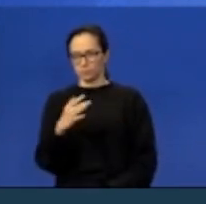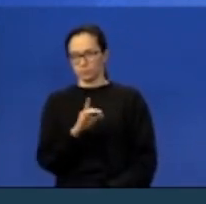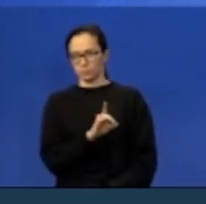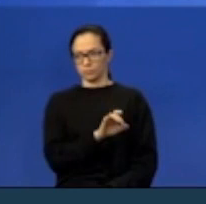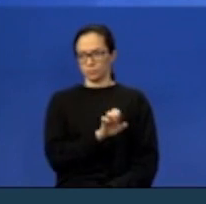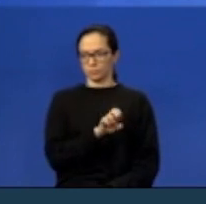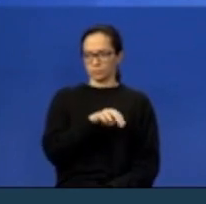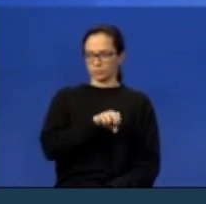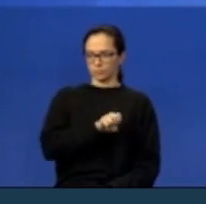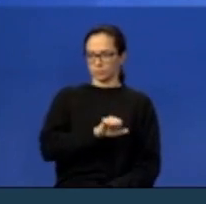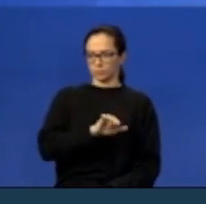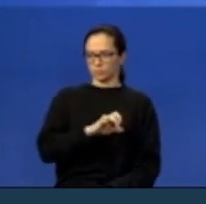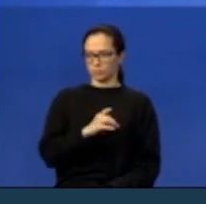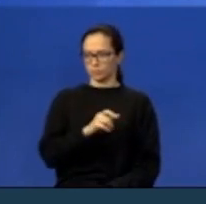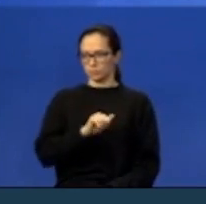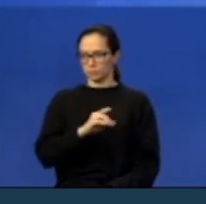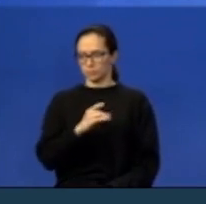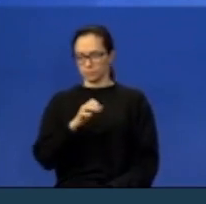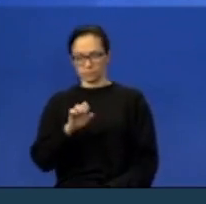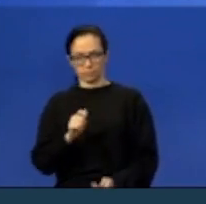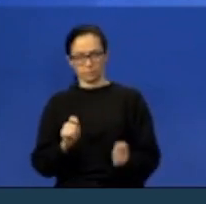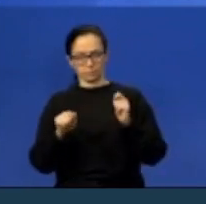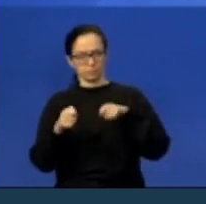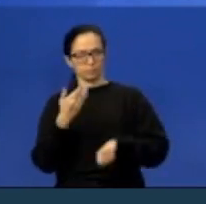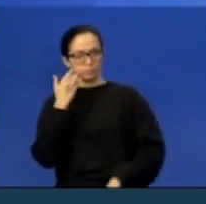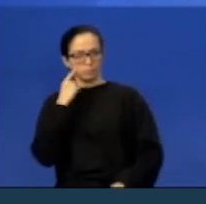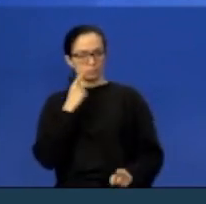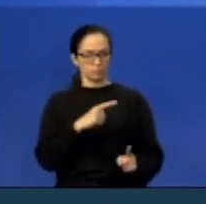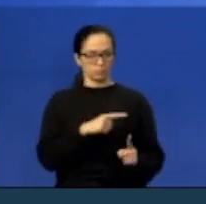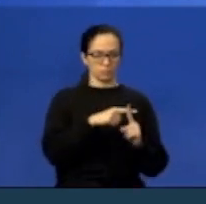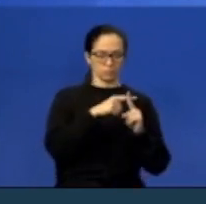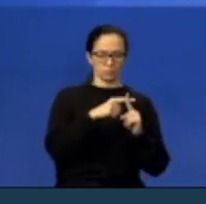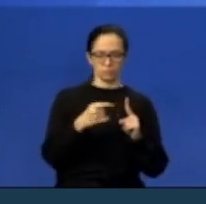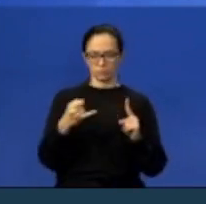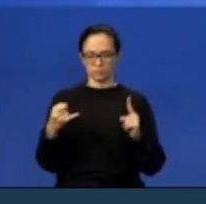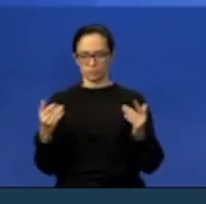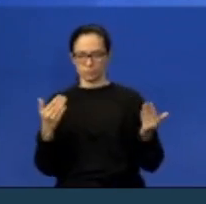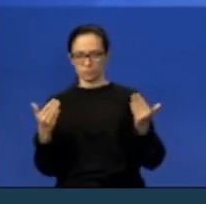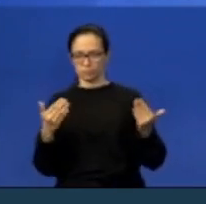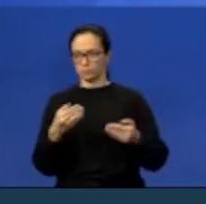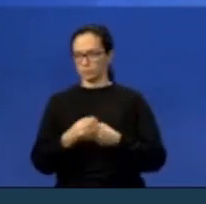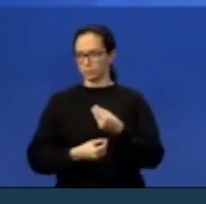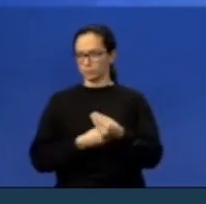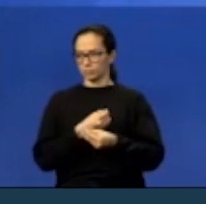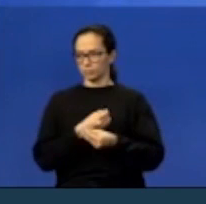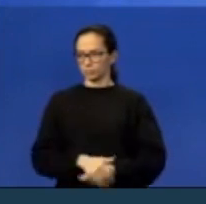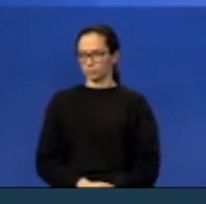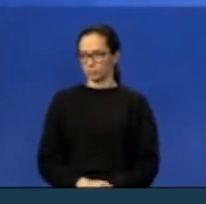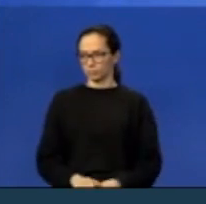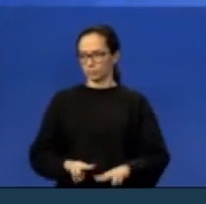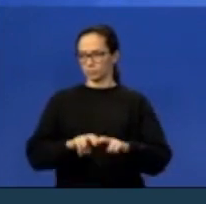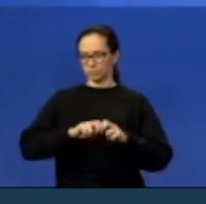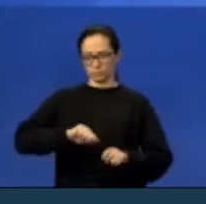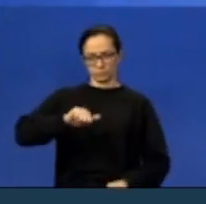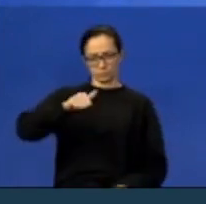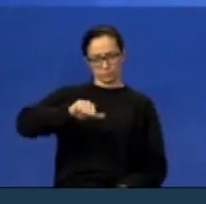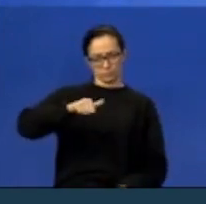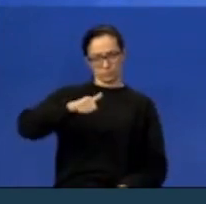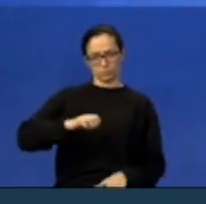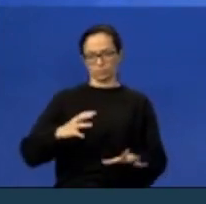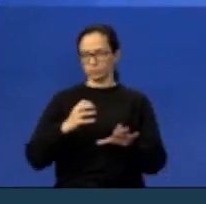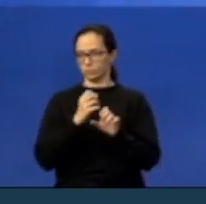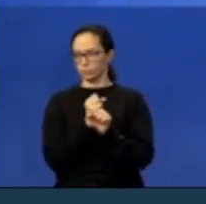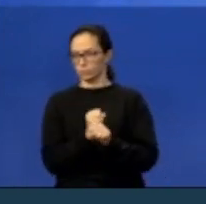densidade, ela varia em valores positivos e valores negativos. Então, a unidade utilizada para medir